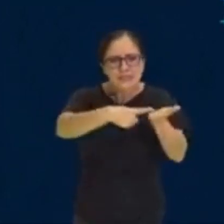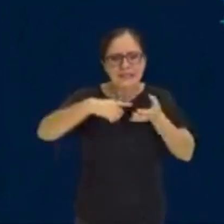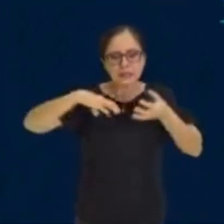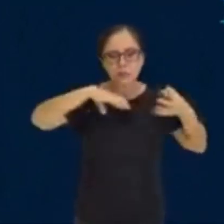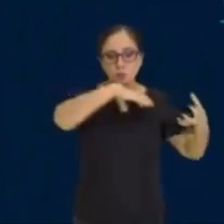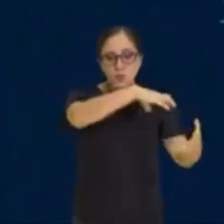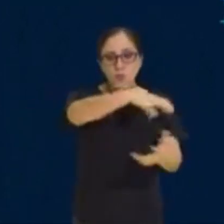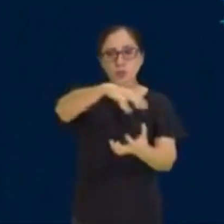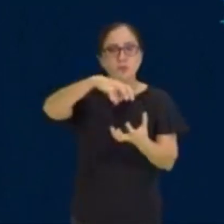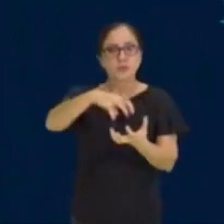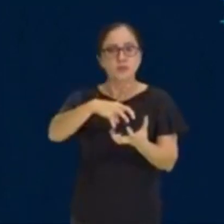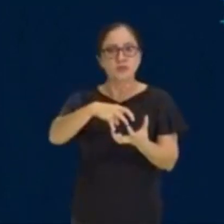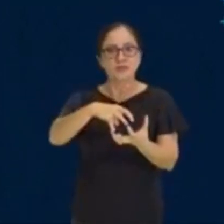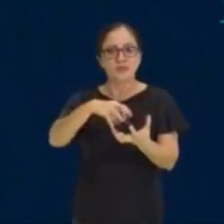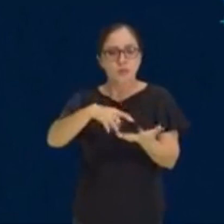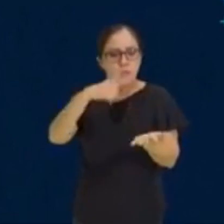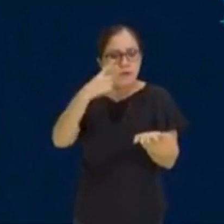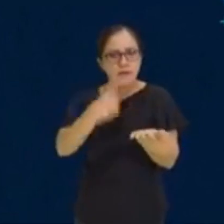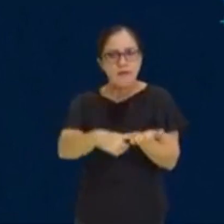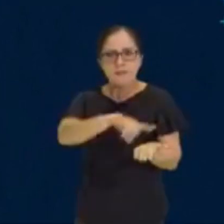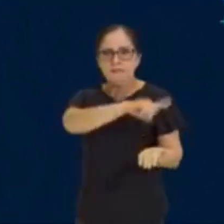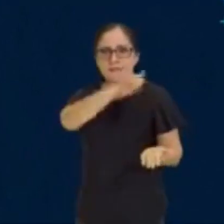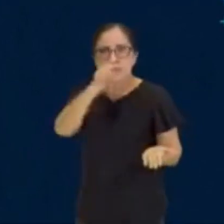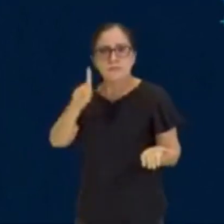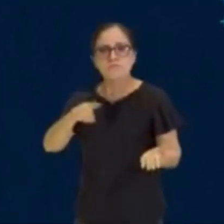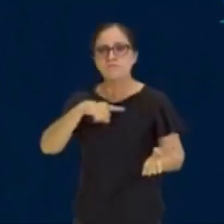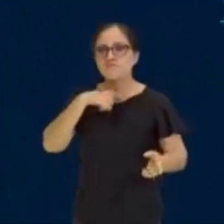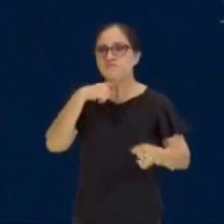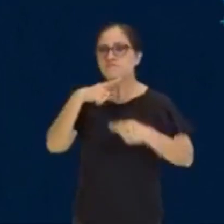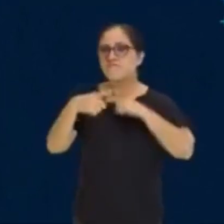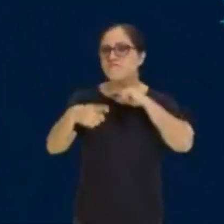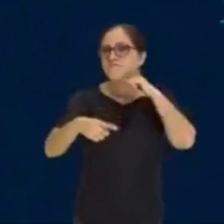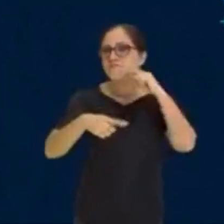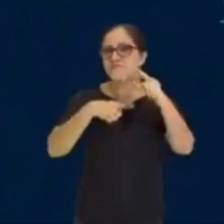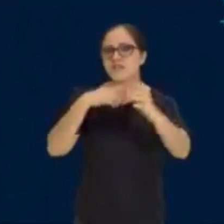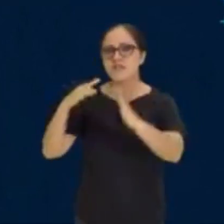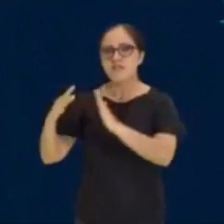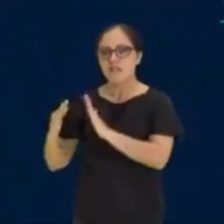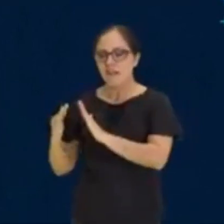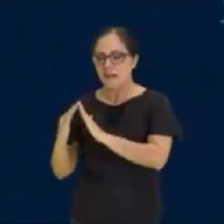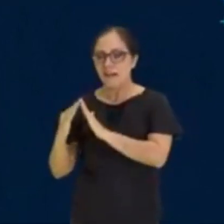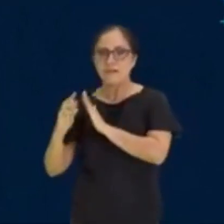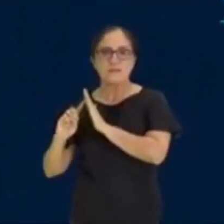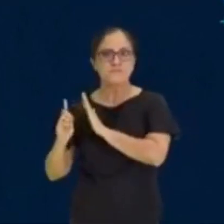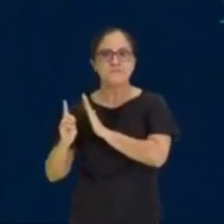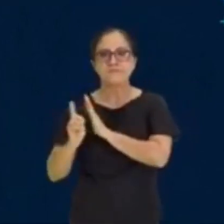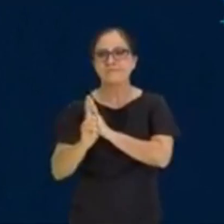dia, ninguém ia sair de casa. Ninguém. Pode avançar um pouquinho?